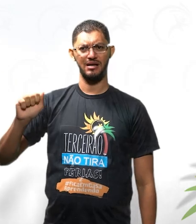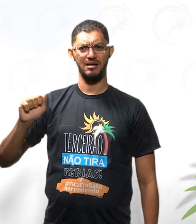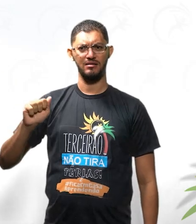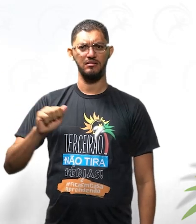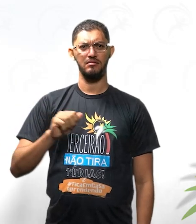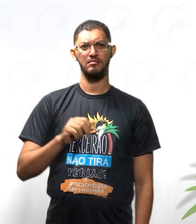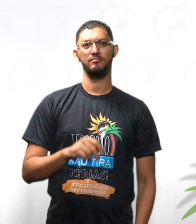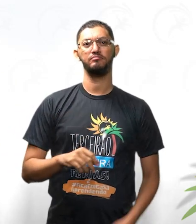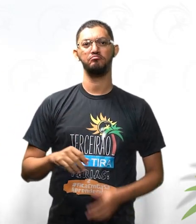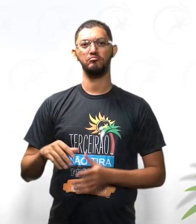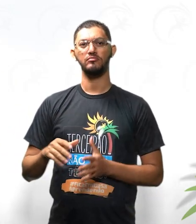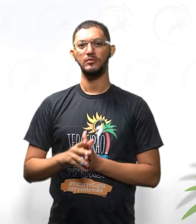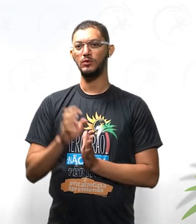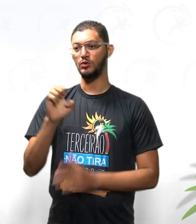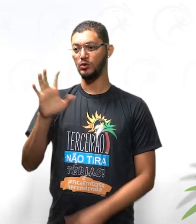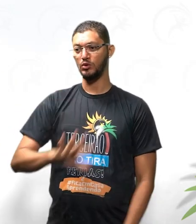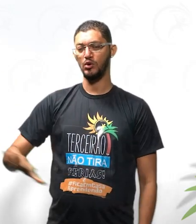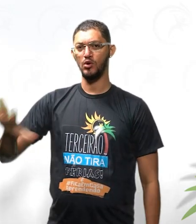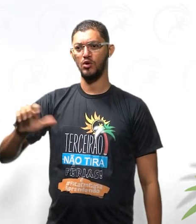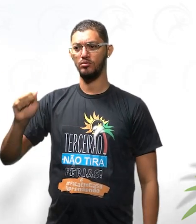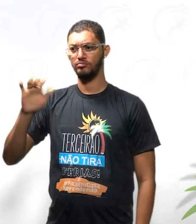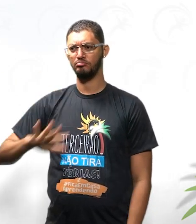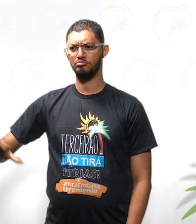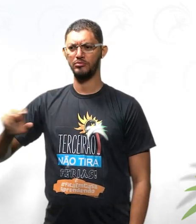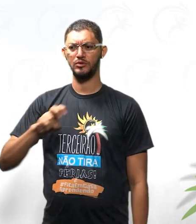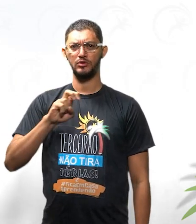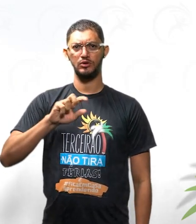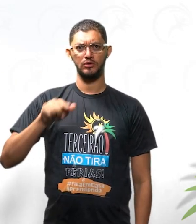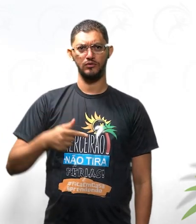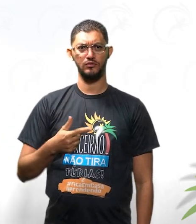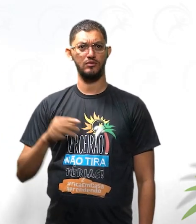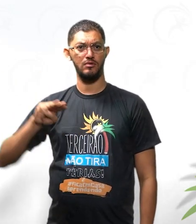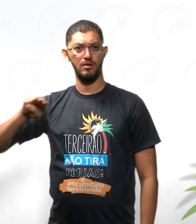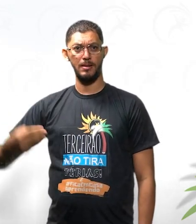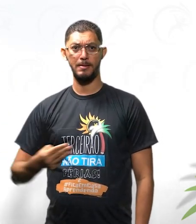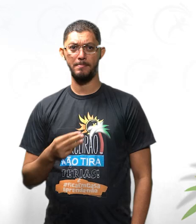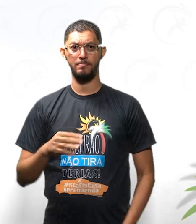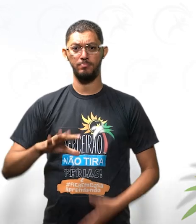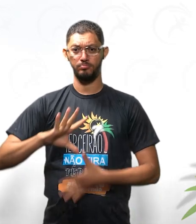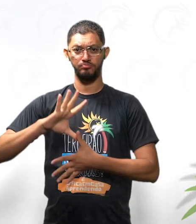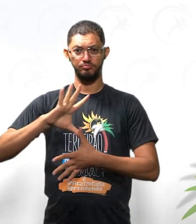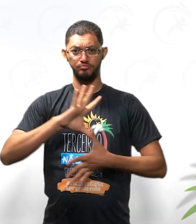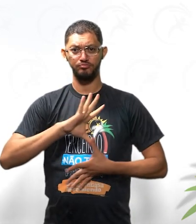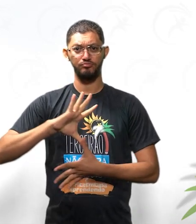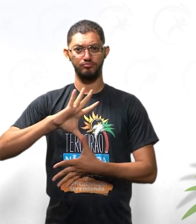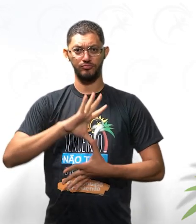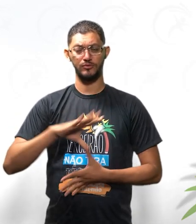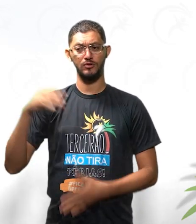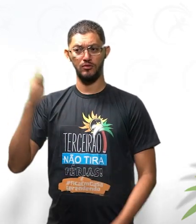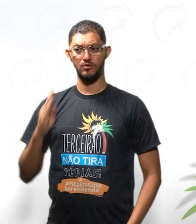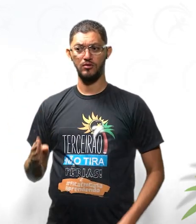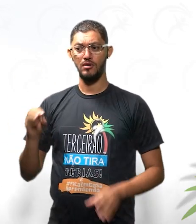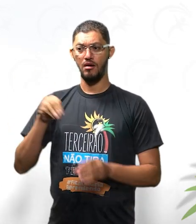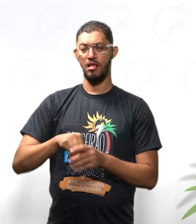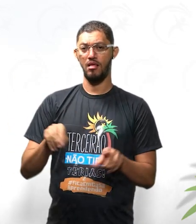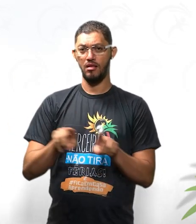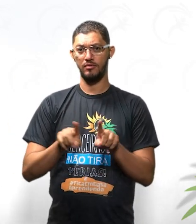62 milhões. Na Europa e na Ásia Central, 5,5 milhões. E na América, colocando a realidade brasileira também